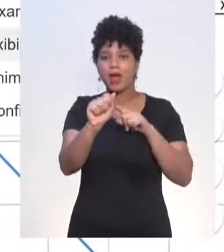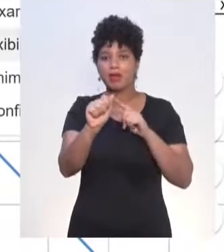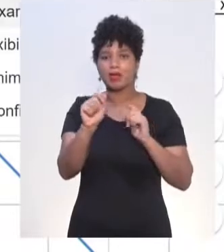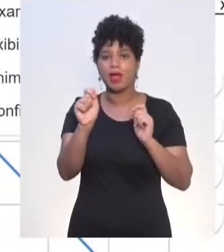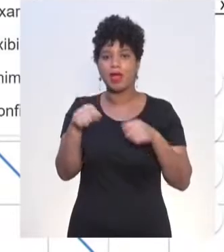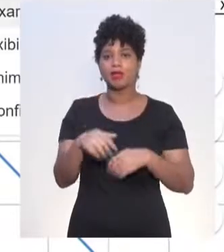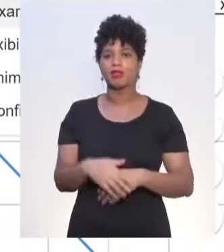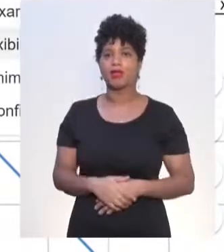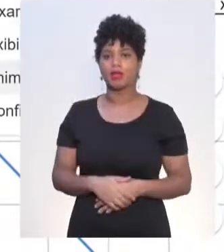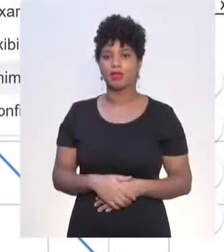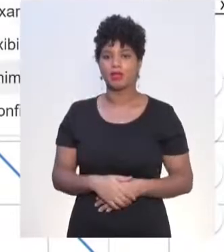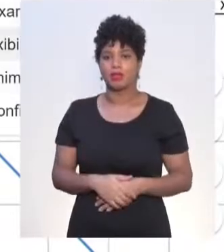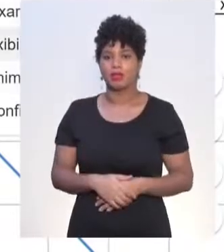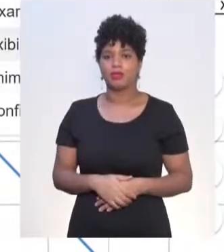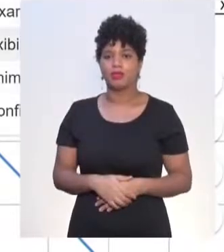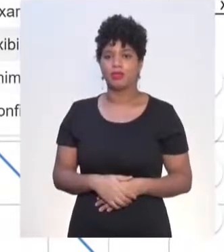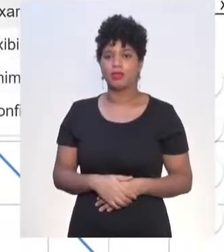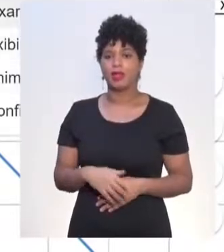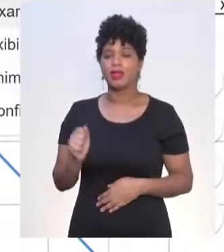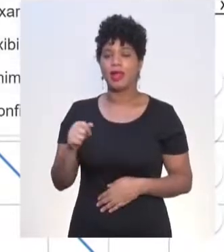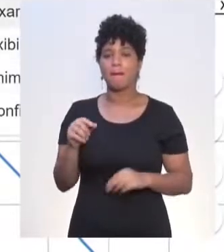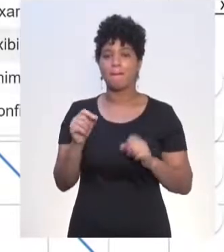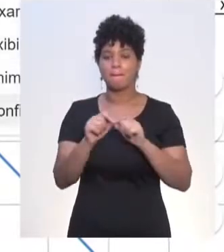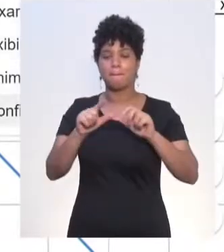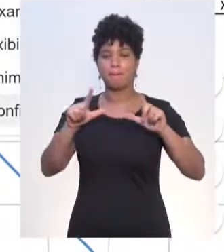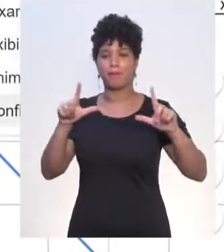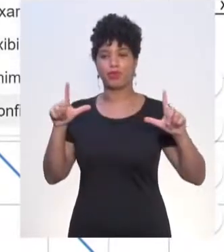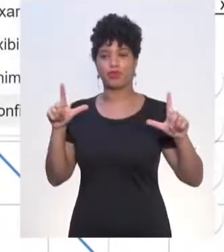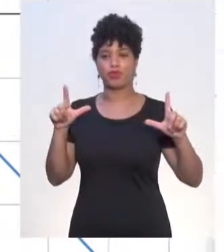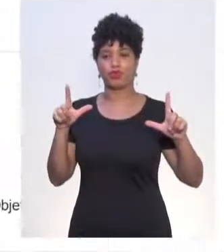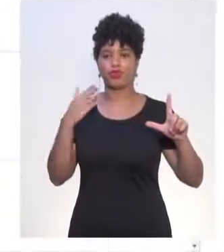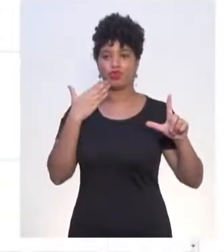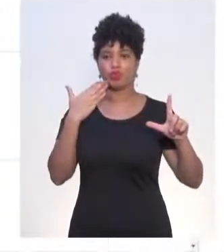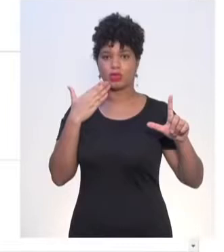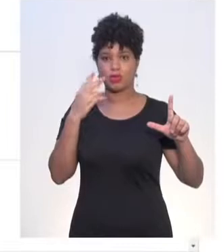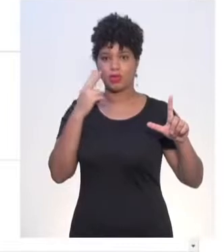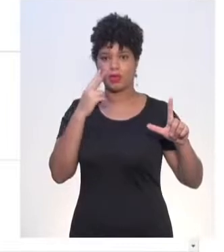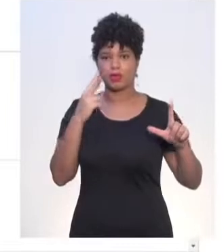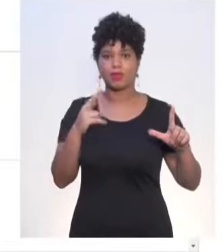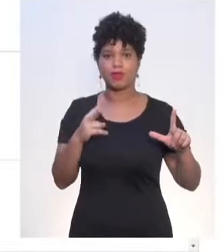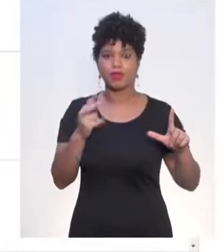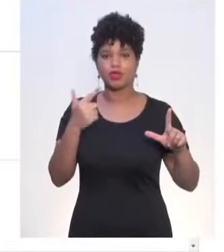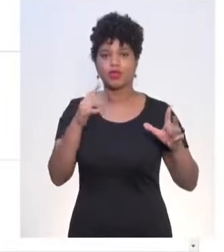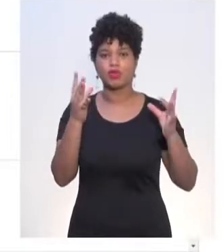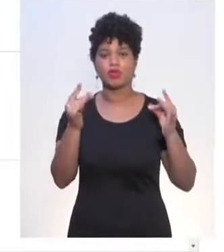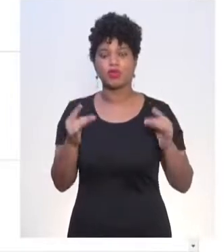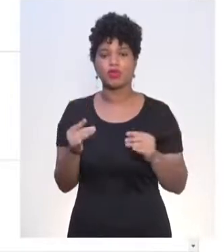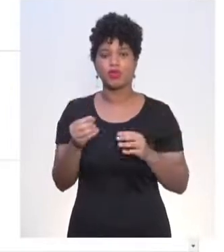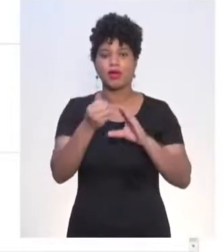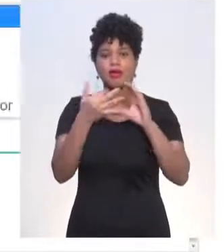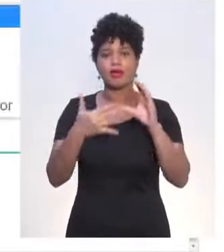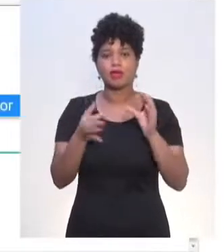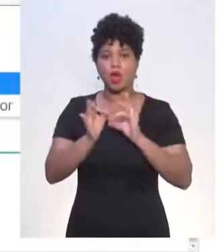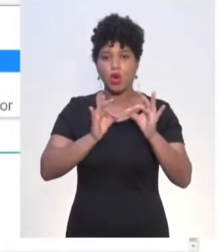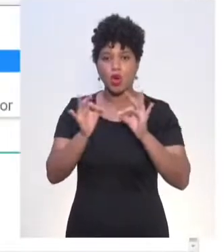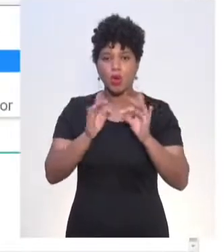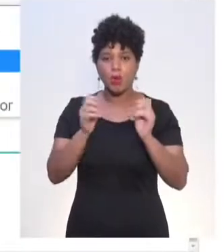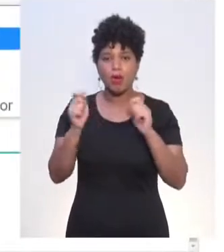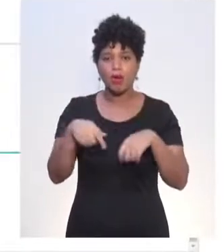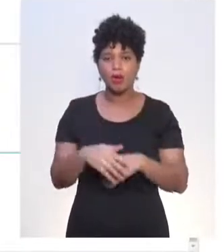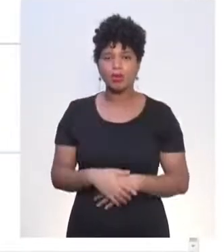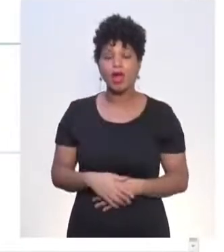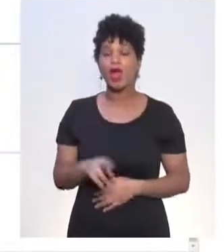posso colocar, para exibir no caso, né? Deixa eu colocar aqui nas configurações, para exibir